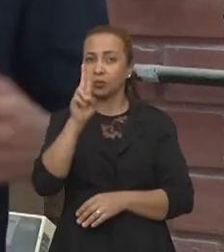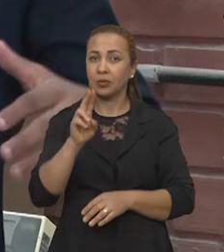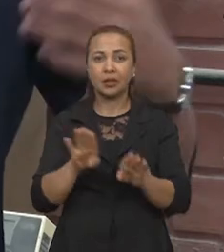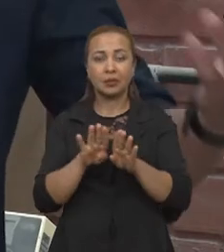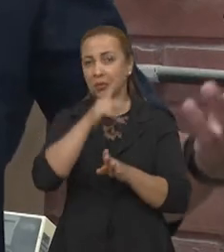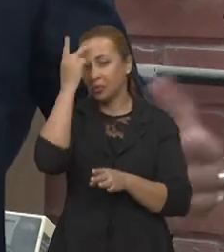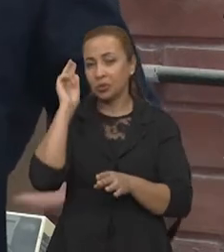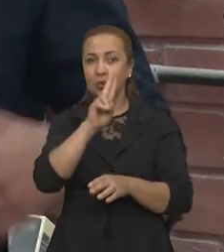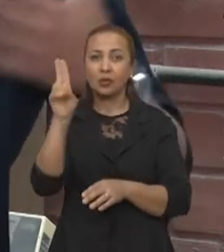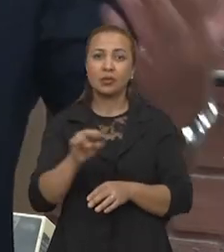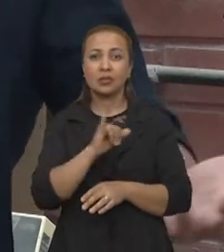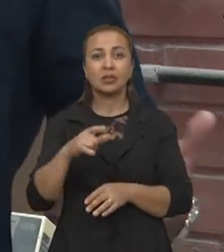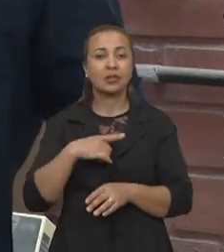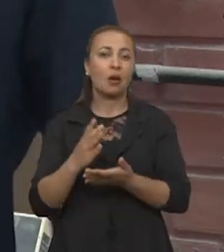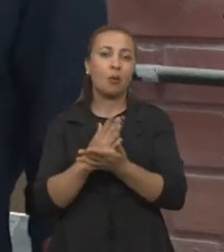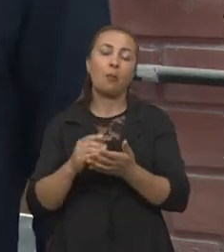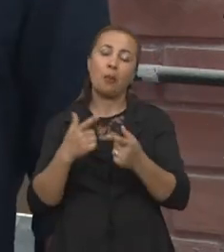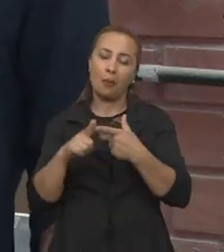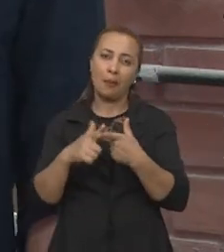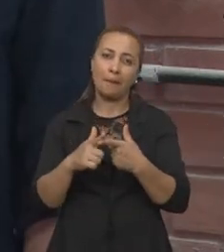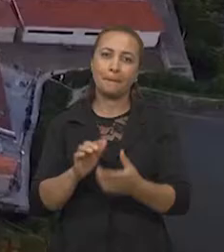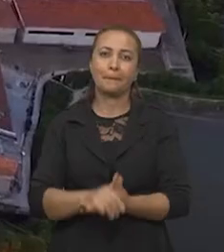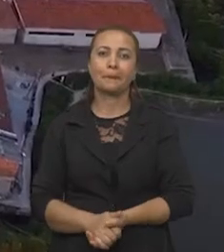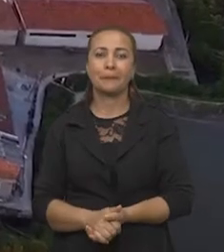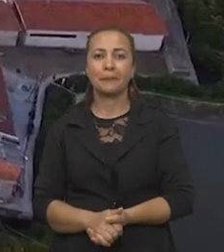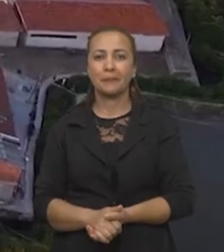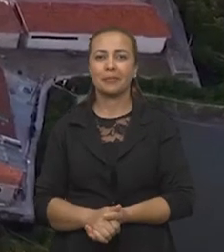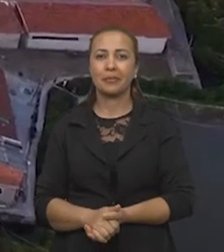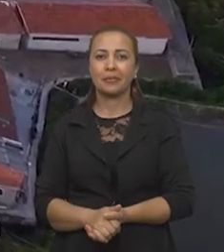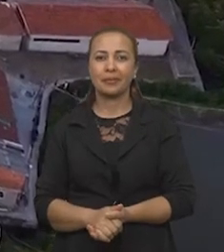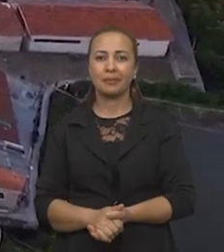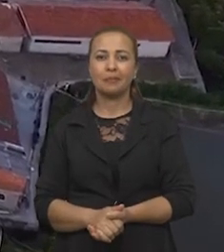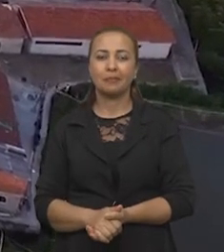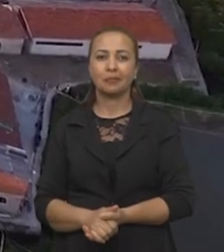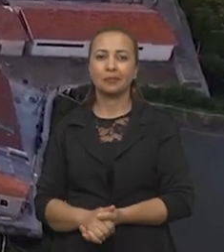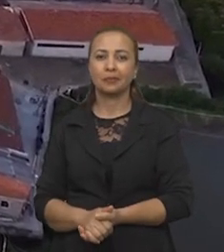manusear e o usuário final, caso aconteça algum acidente.